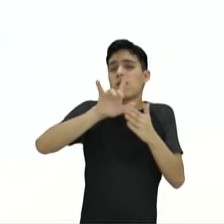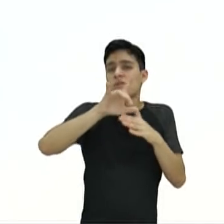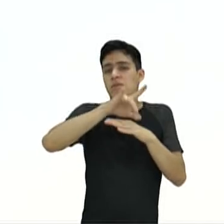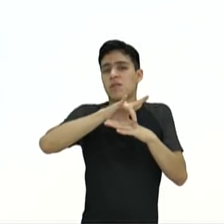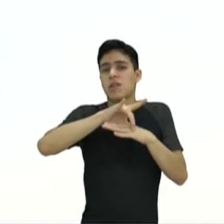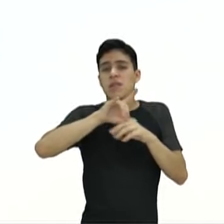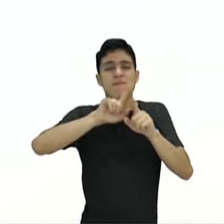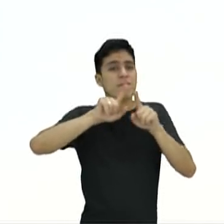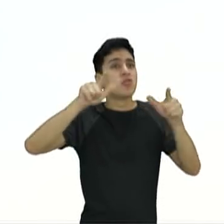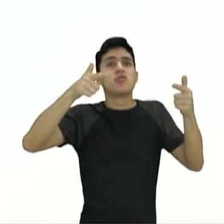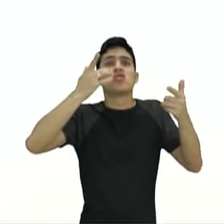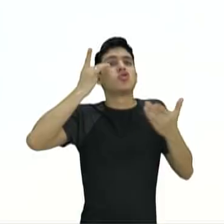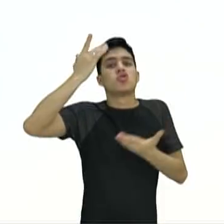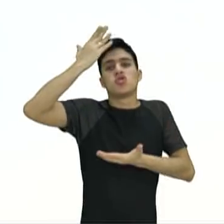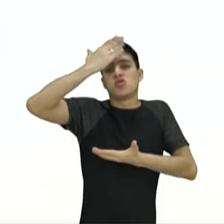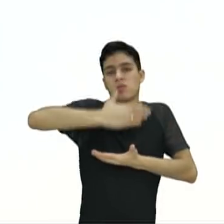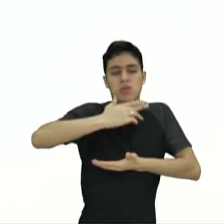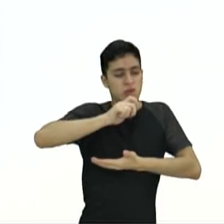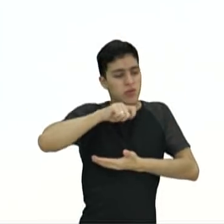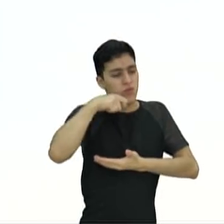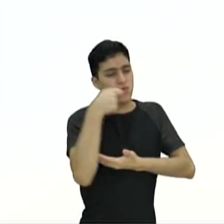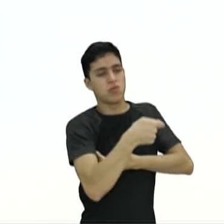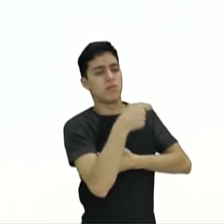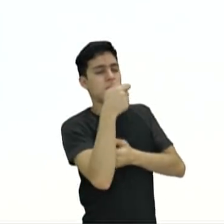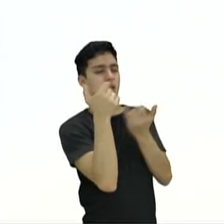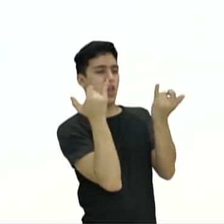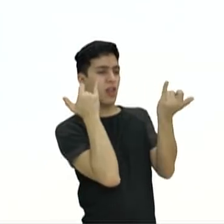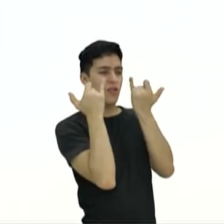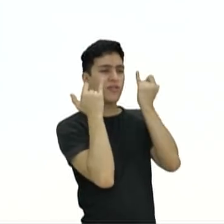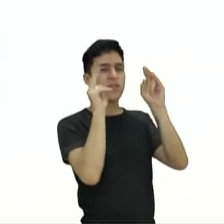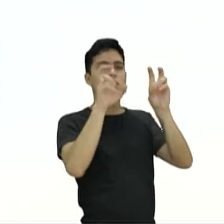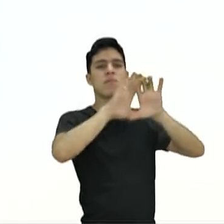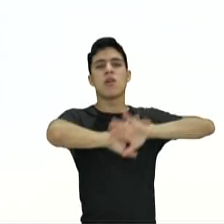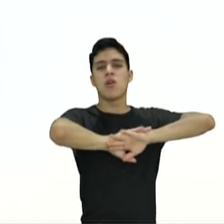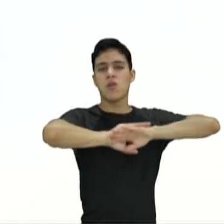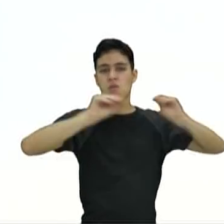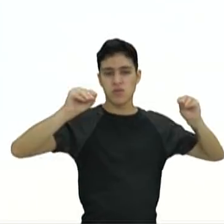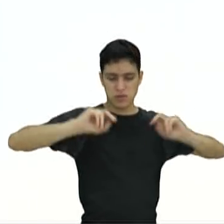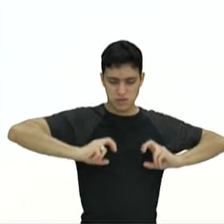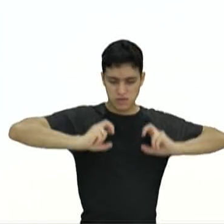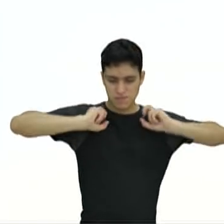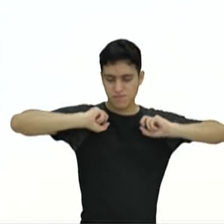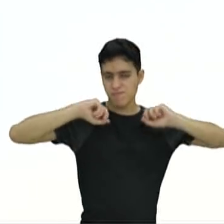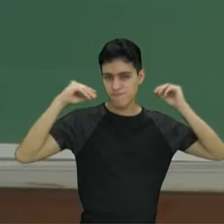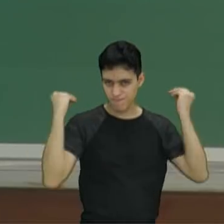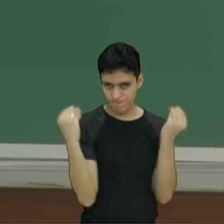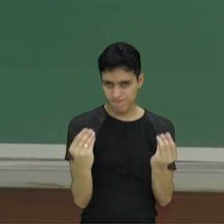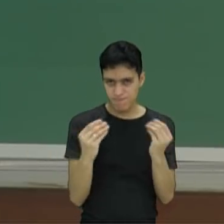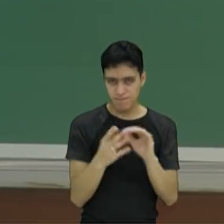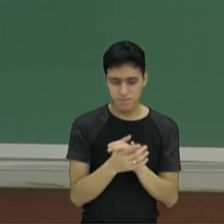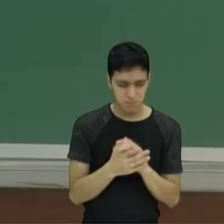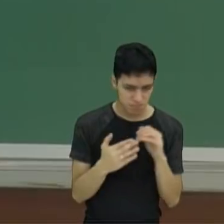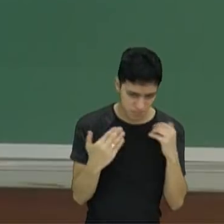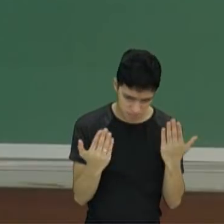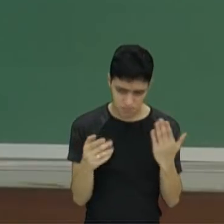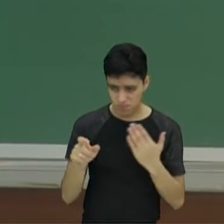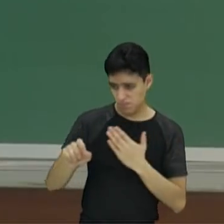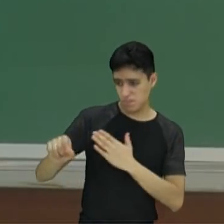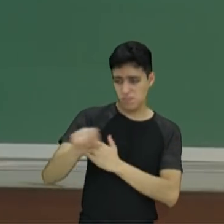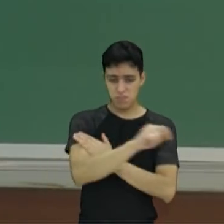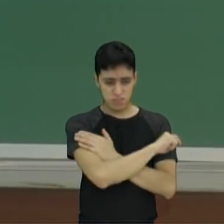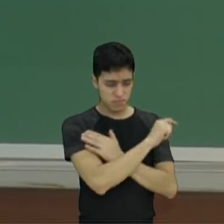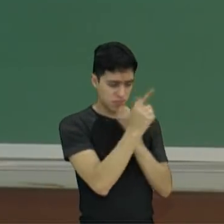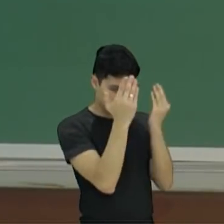há evidência sobre o fato da notícia, a cura do câncer. Isso mesmo. Tem uma notícia que os alunos